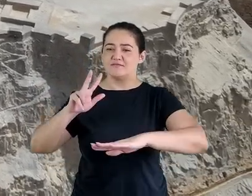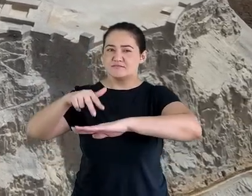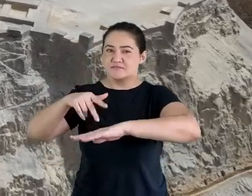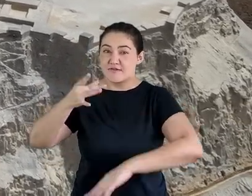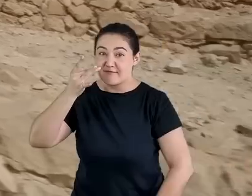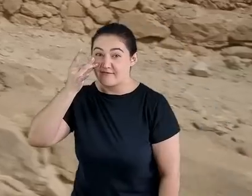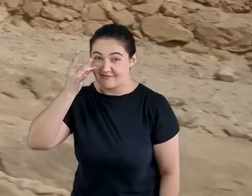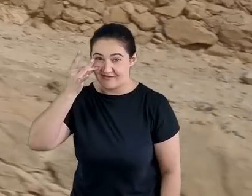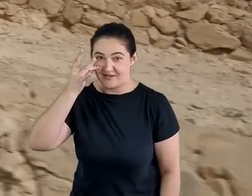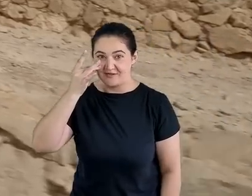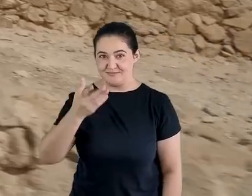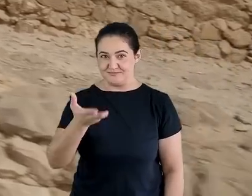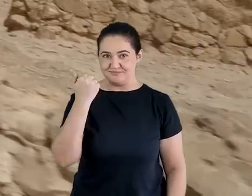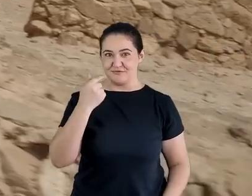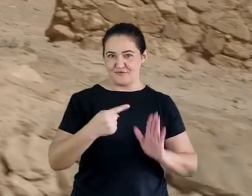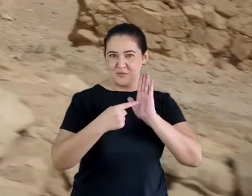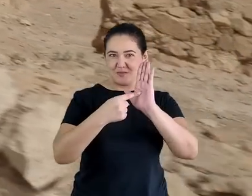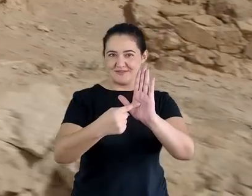mostrar para você.